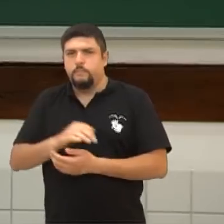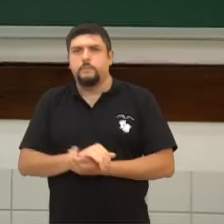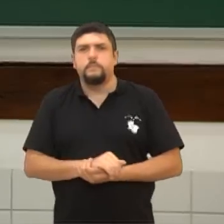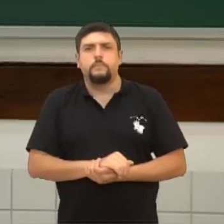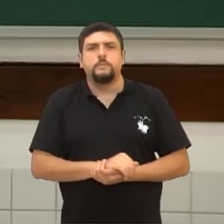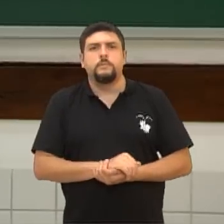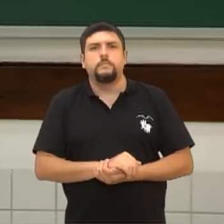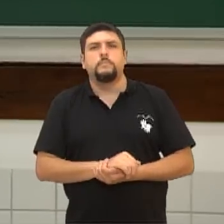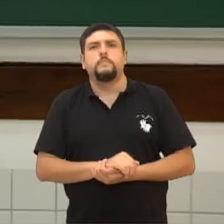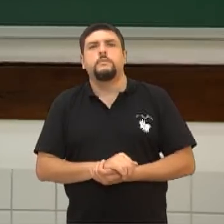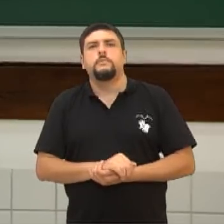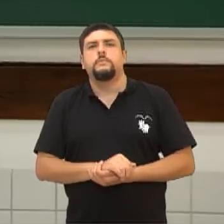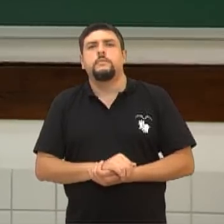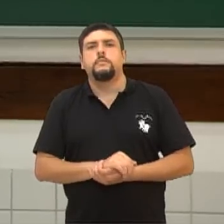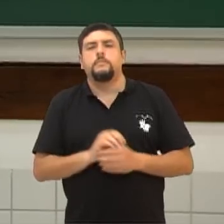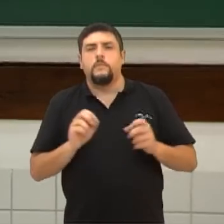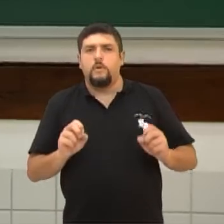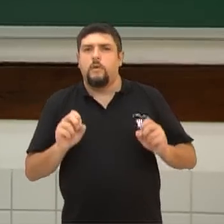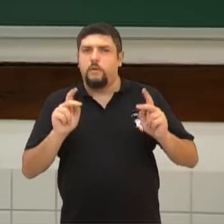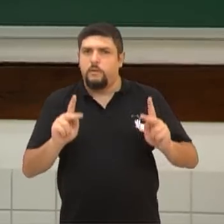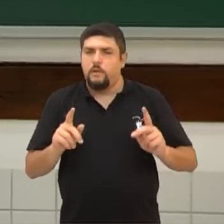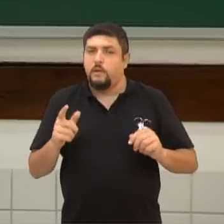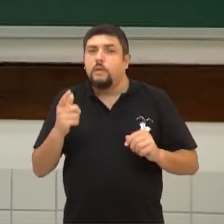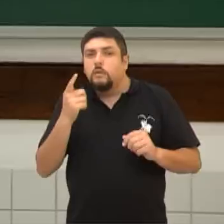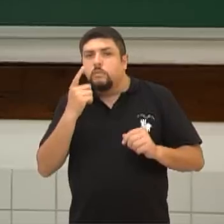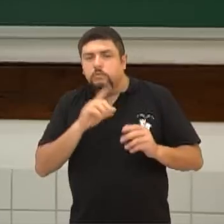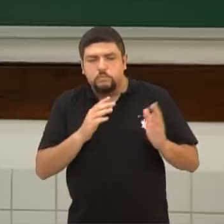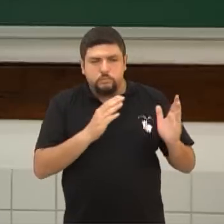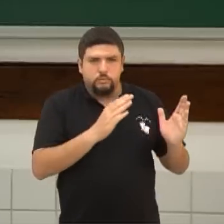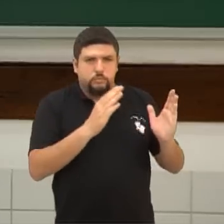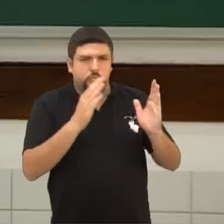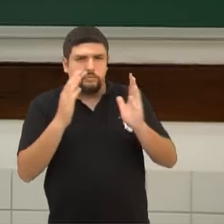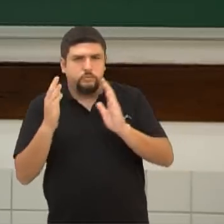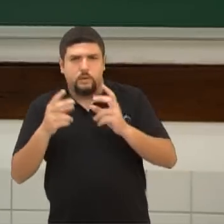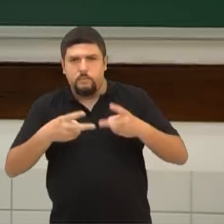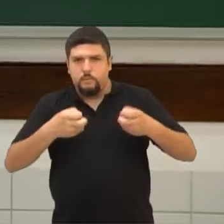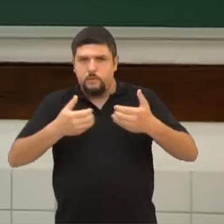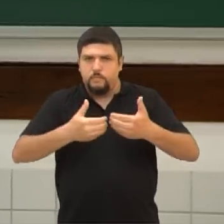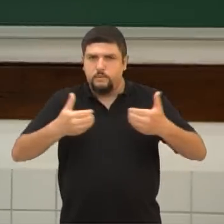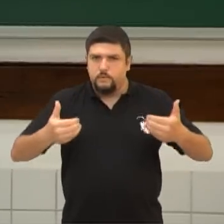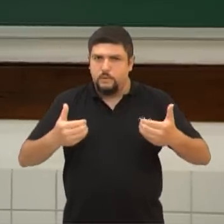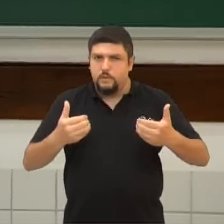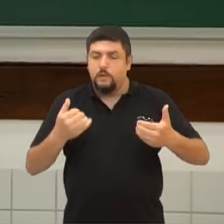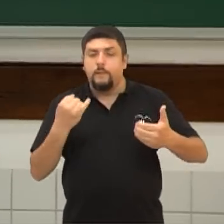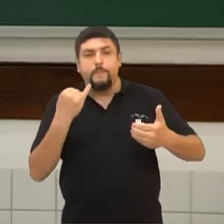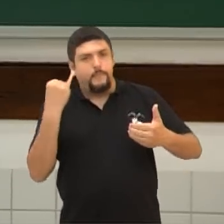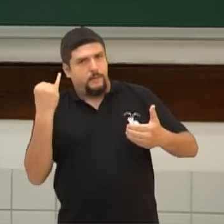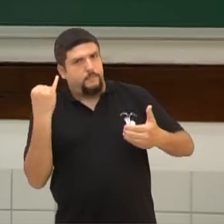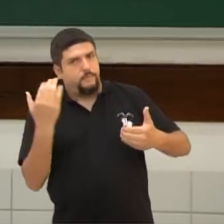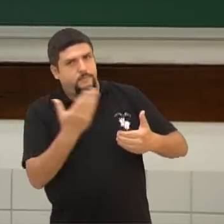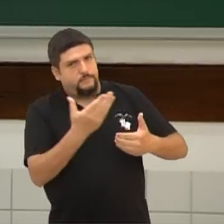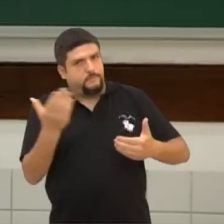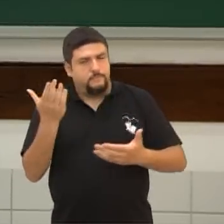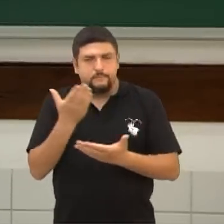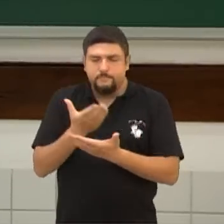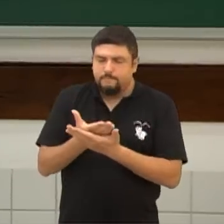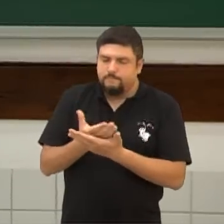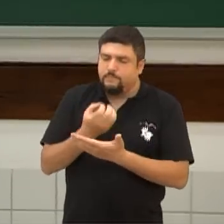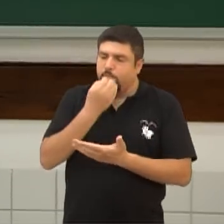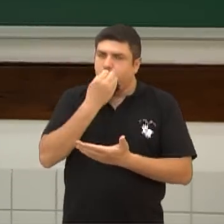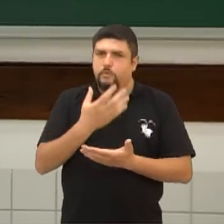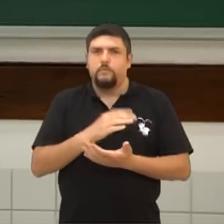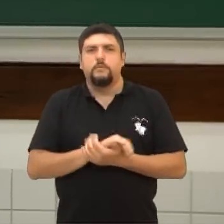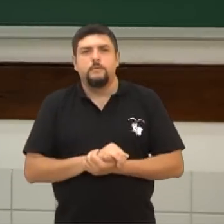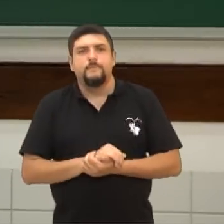fato, tá certo? Conseguiu fazer essa diferença? Foi importante para você essa aula? Que bom,